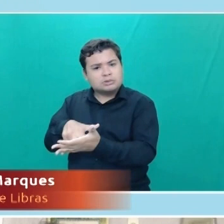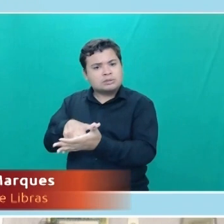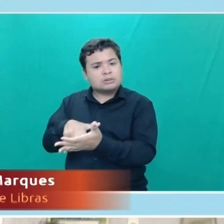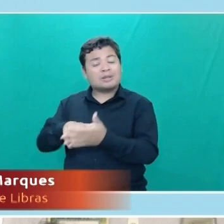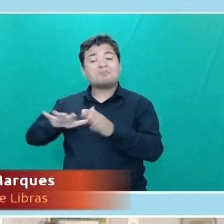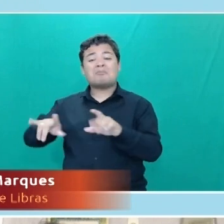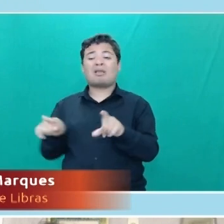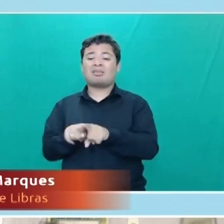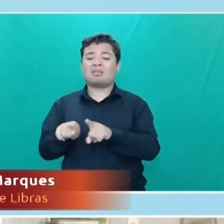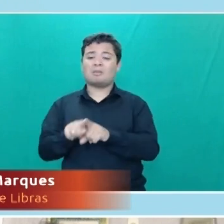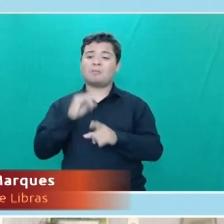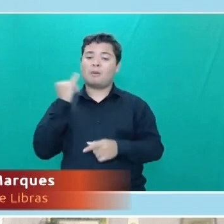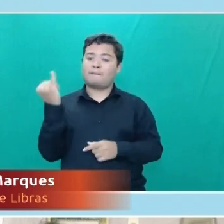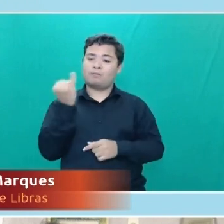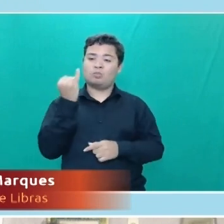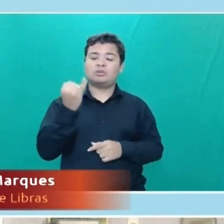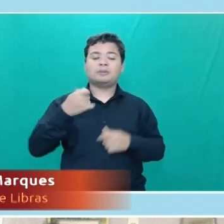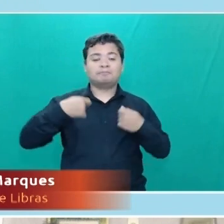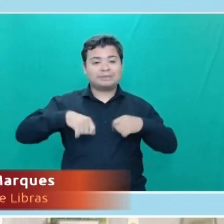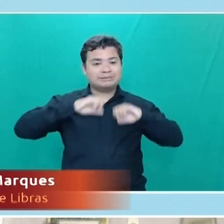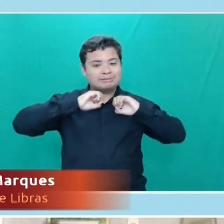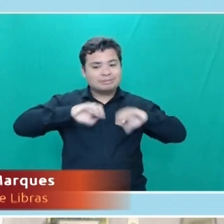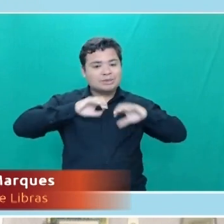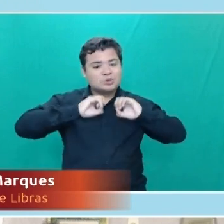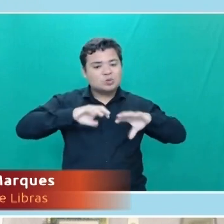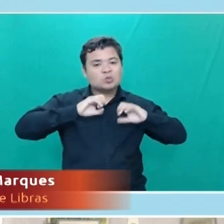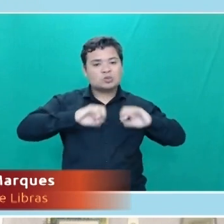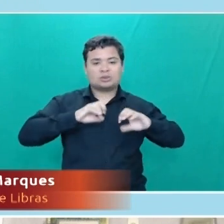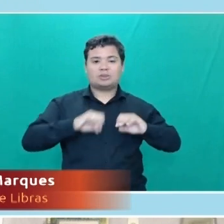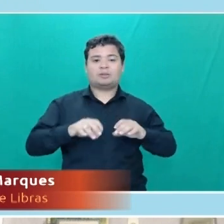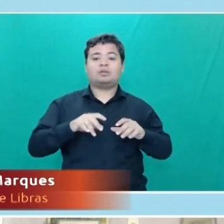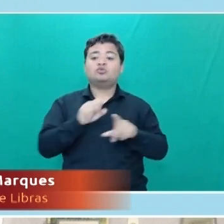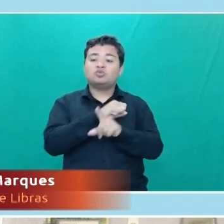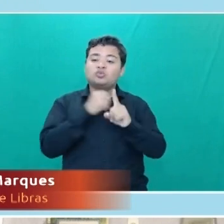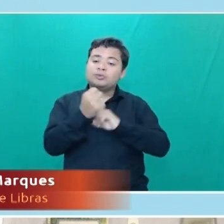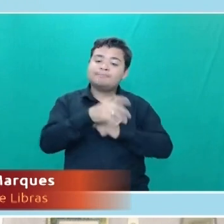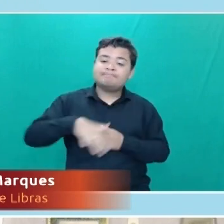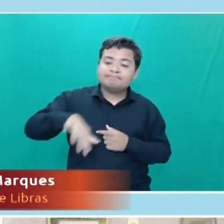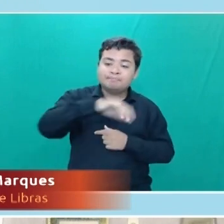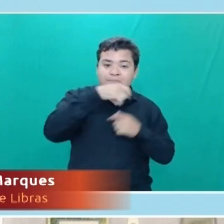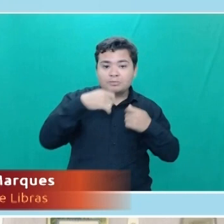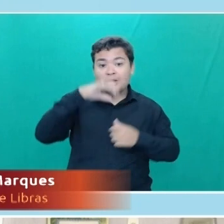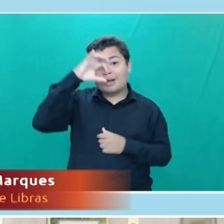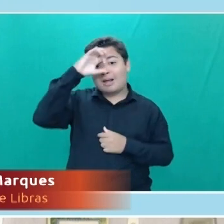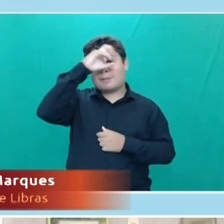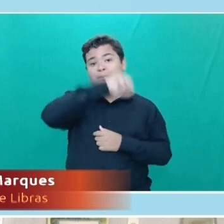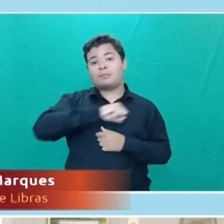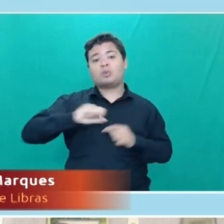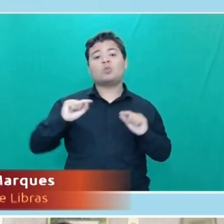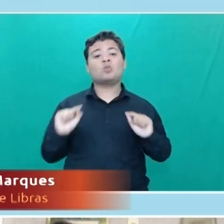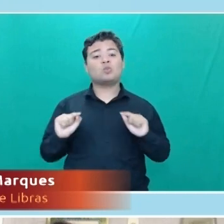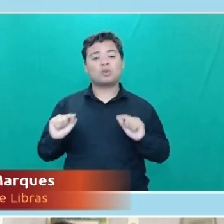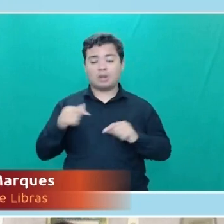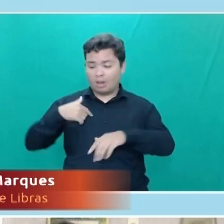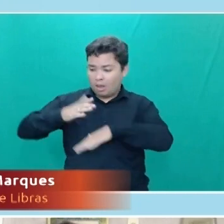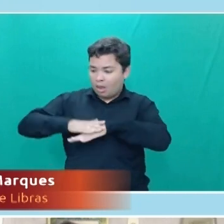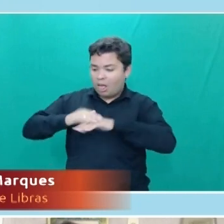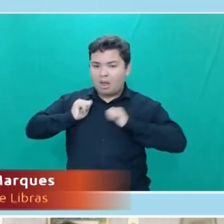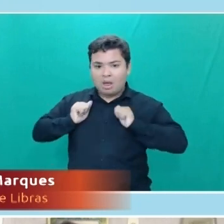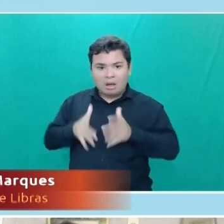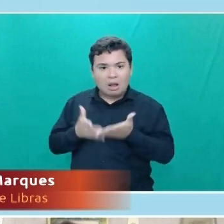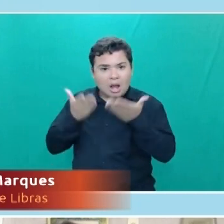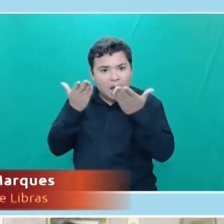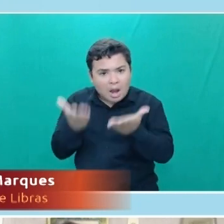da educação em direitos, né? Trabalhar dentro da sociedade a educação de que esse tipo de conduta é uma